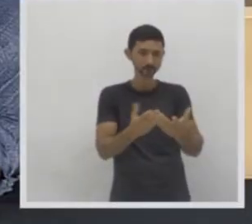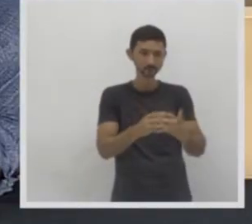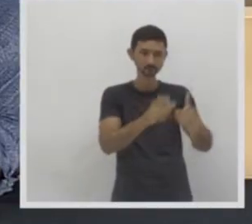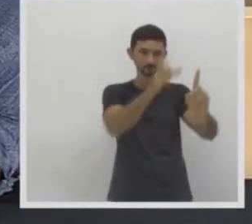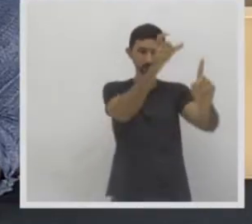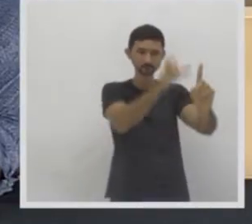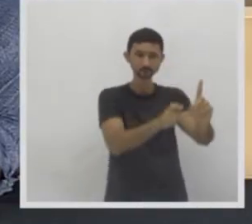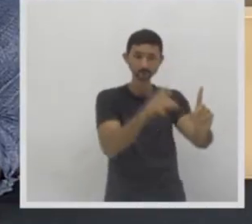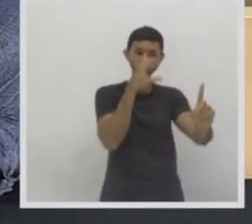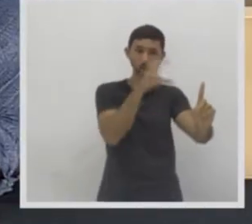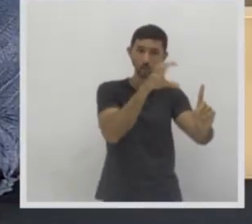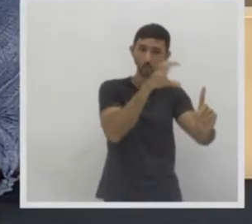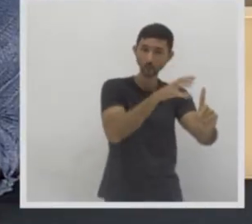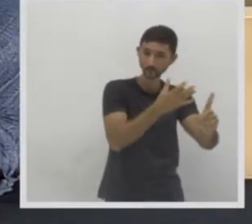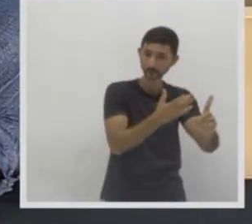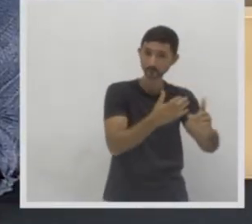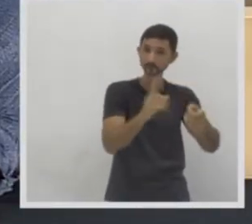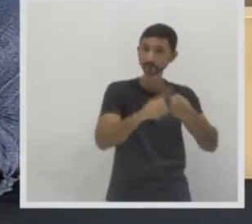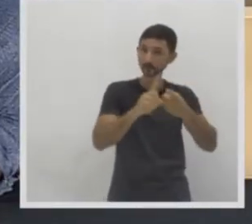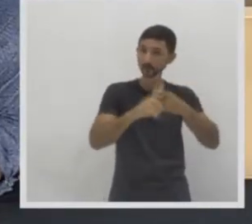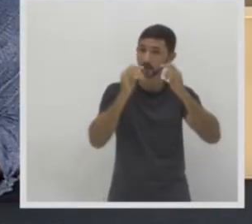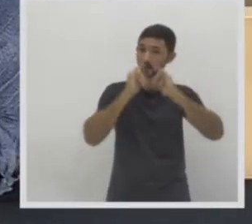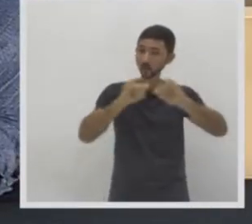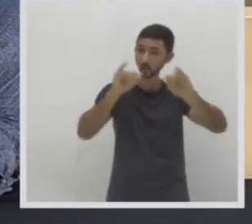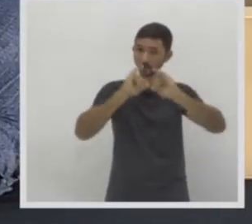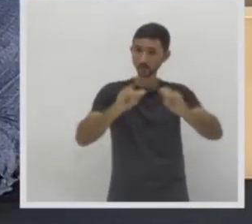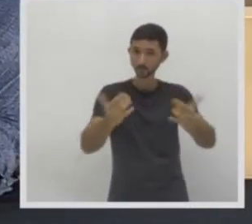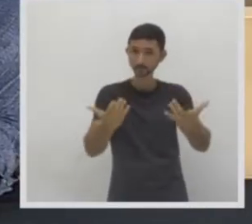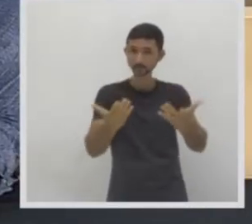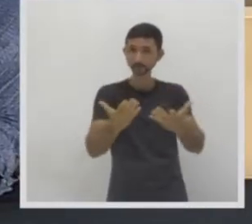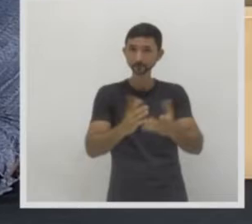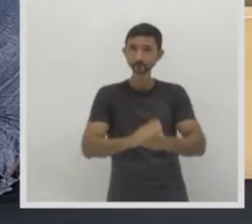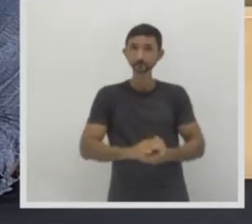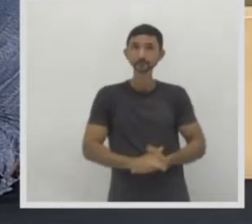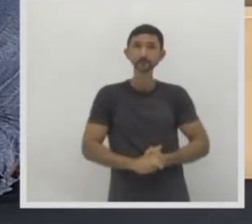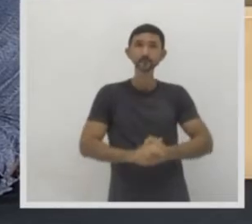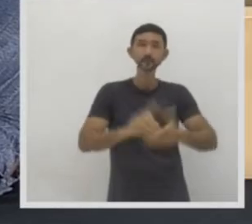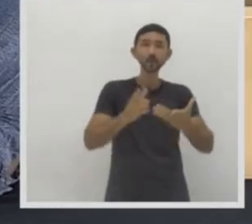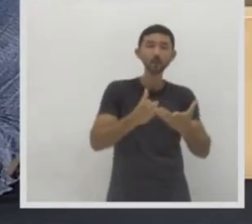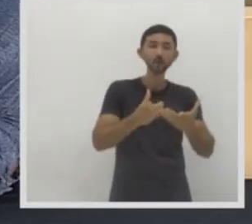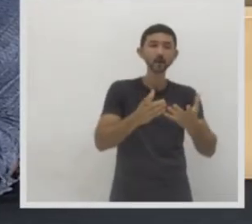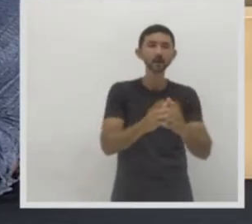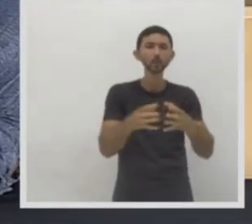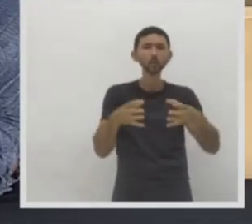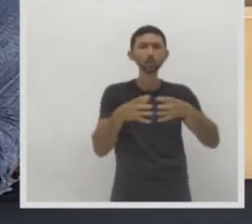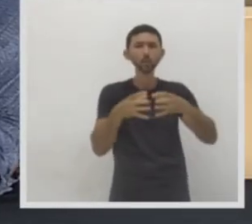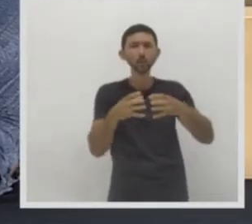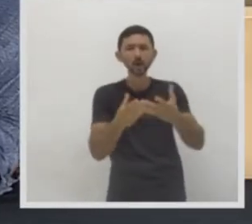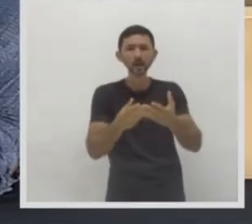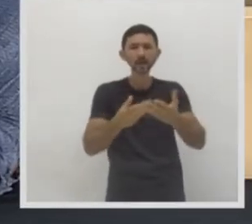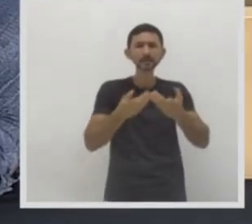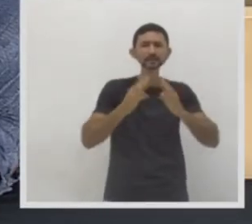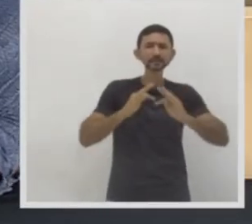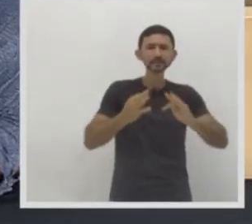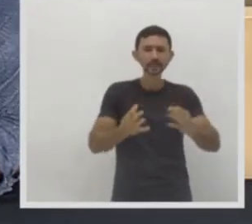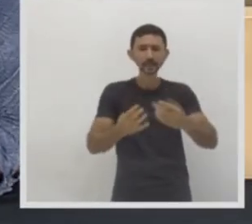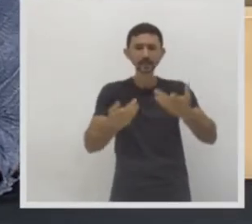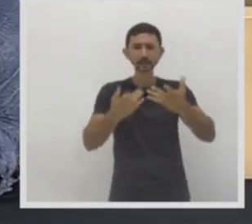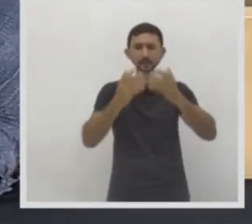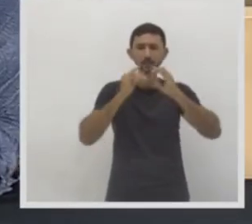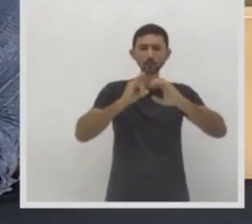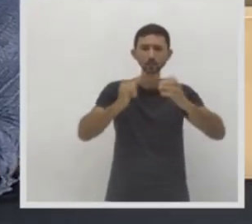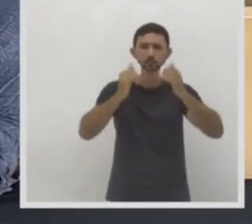a função da propaganda. Se resume que, em conjunto de técnicas e atividades de informação e